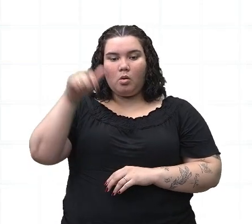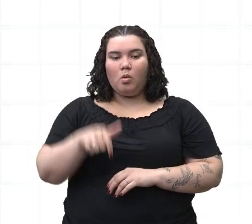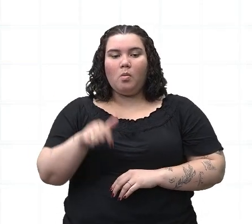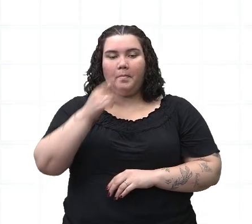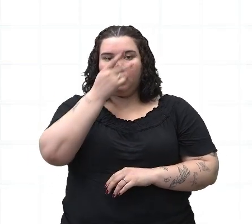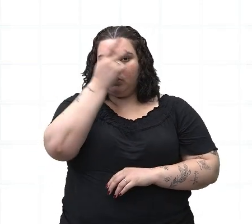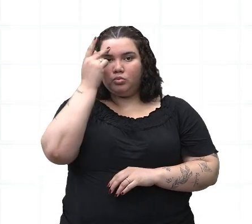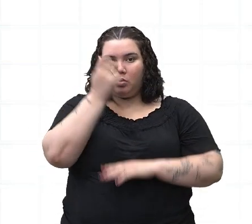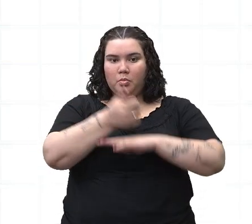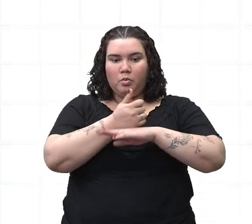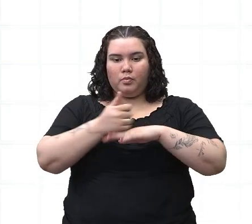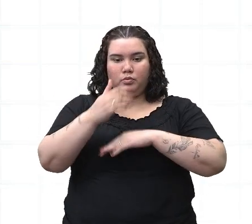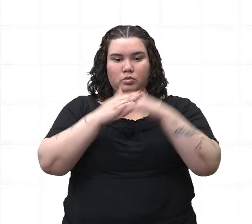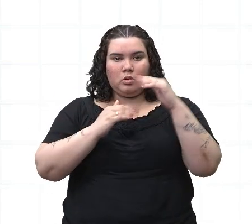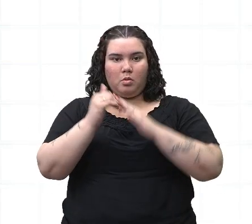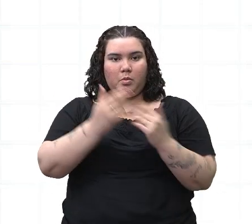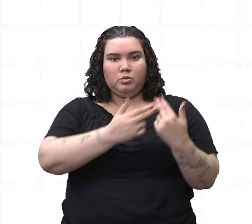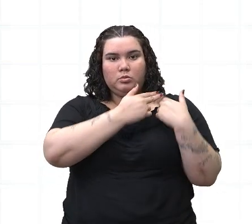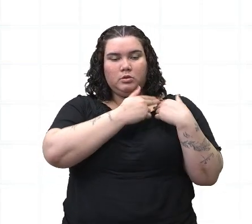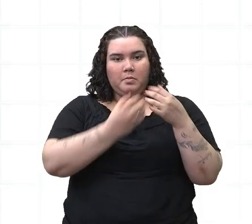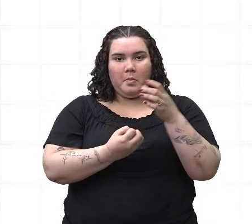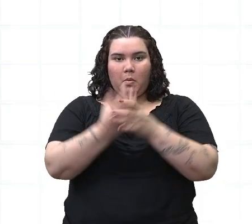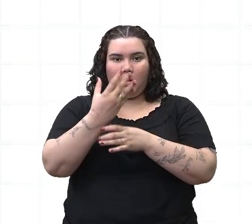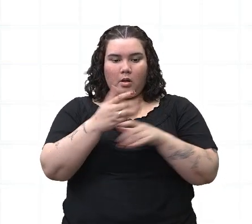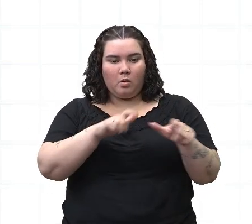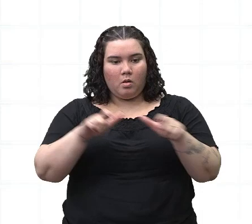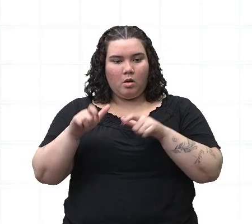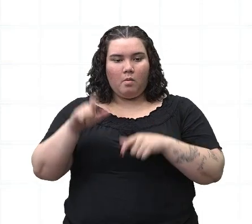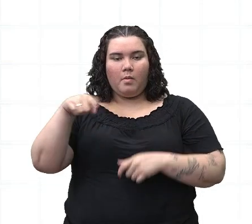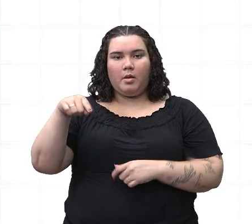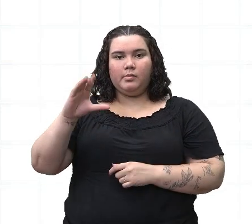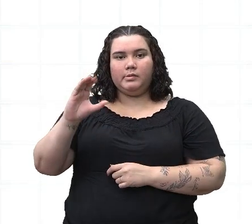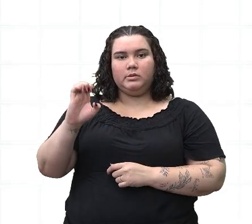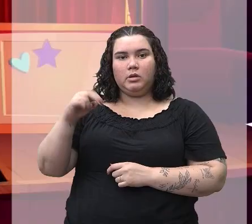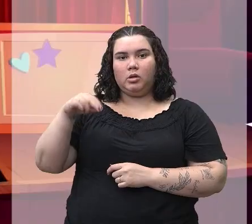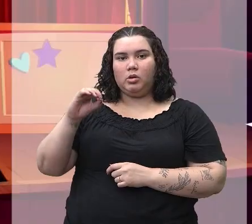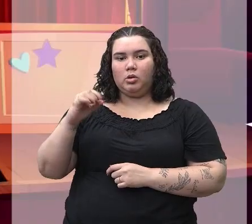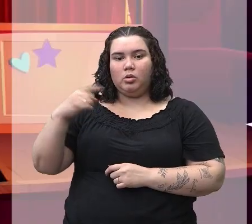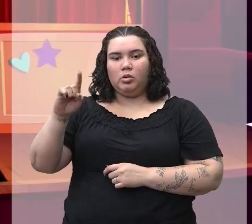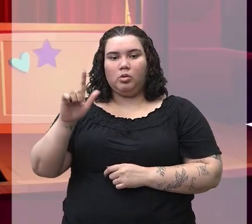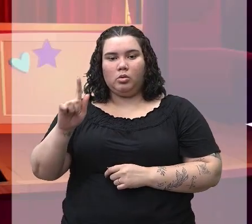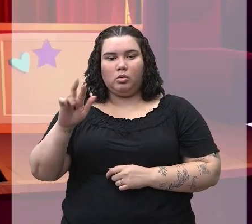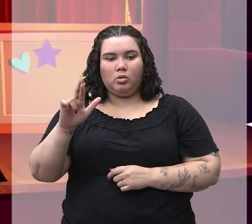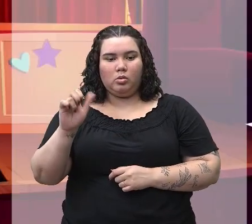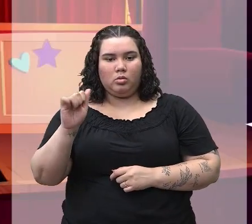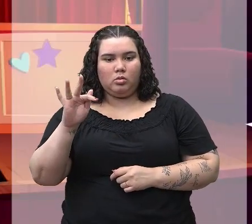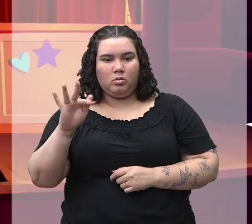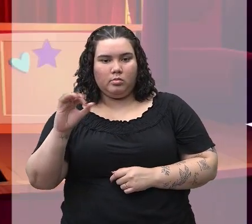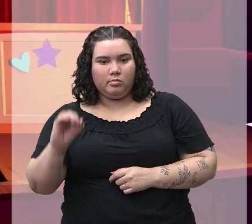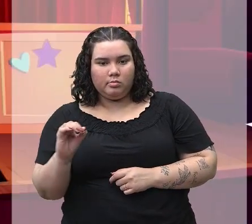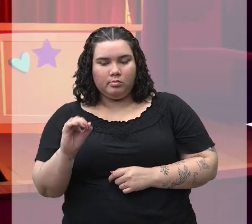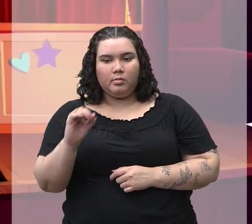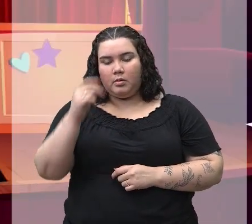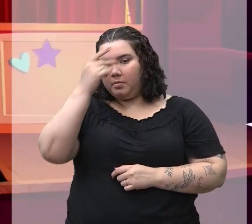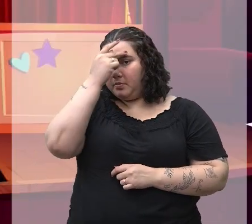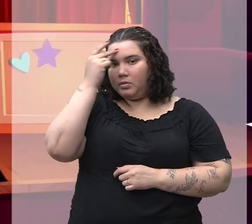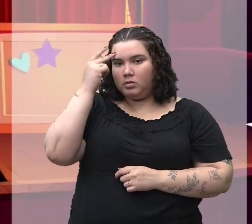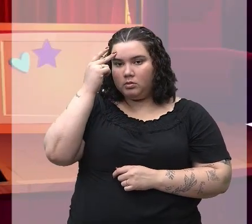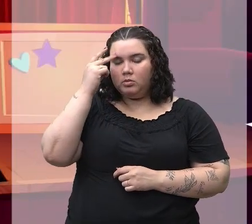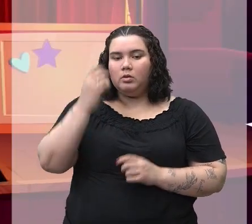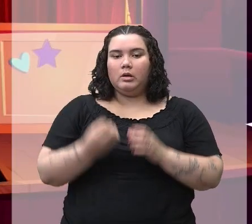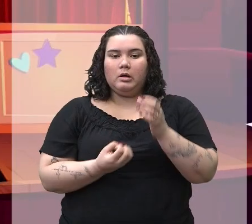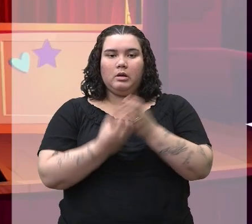é aquele que cria o cenário. Então, o cenógrafo é esta pessoa que cria